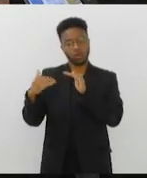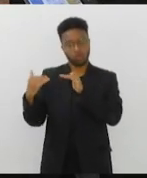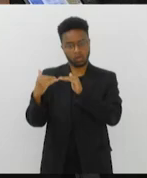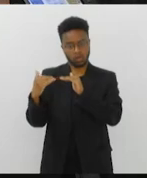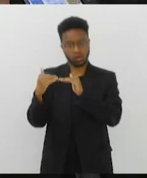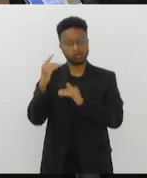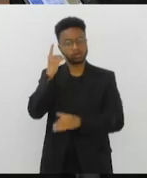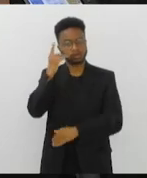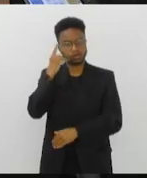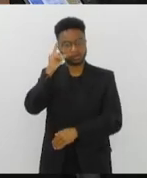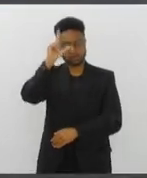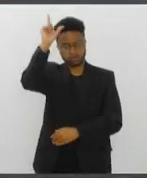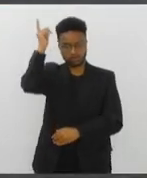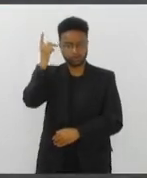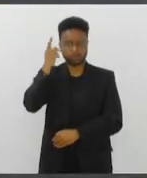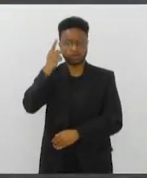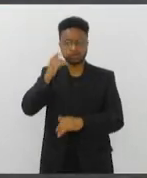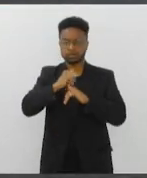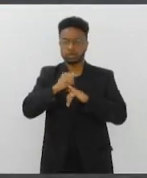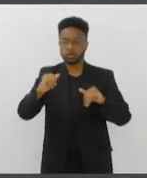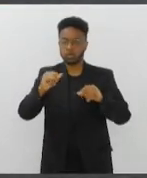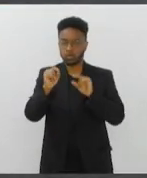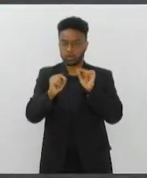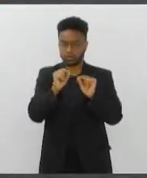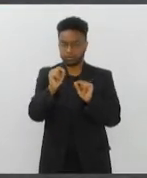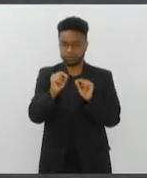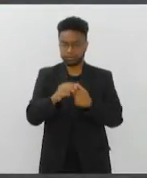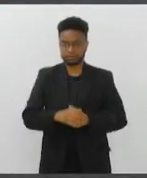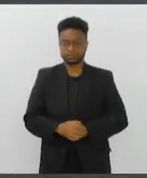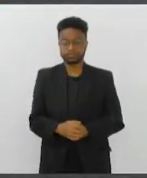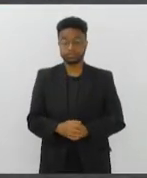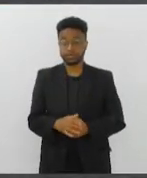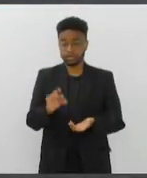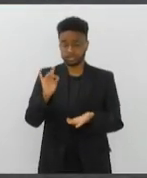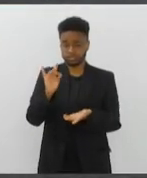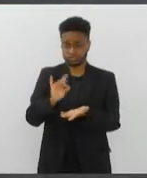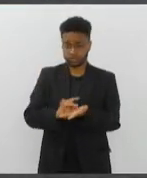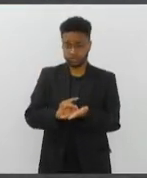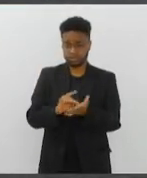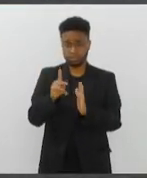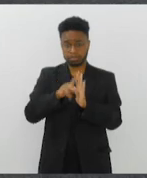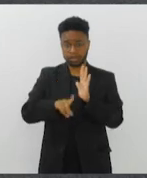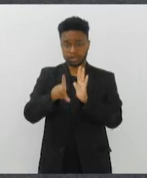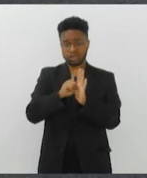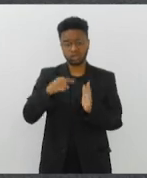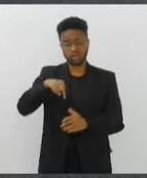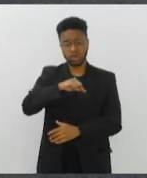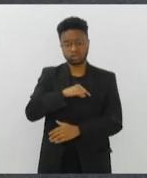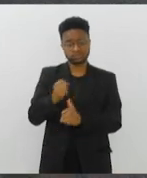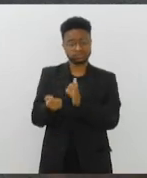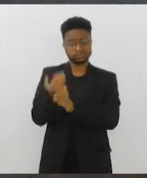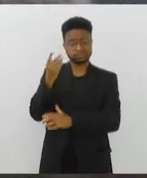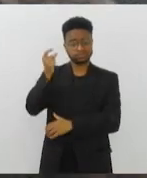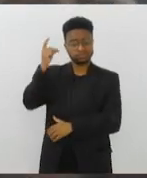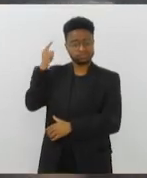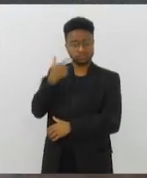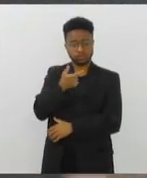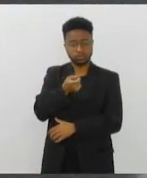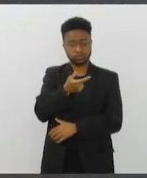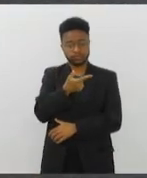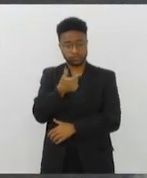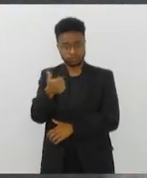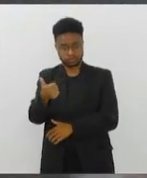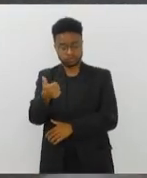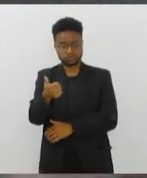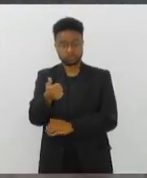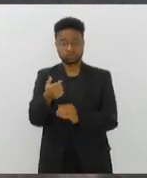com o deputado Luiz Paulo, dizendo o seguinte: na verdade, esse projeto nosso é de 2021 e está